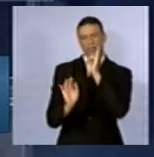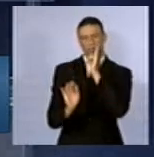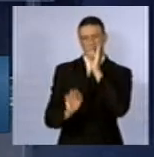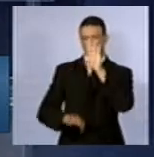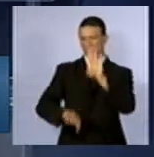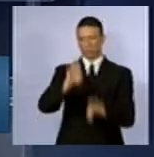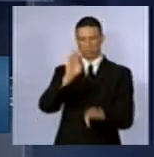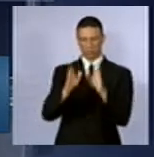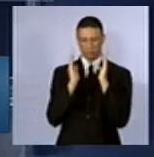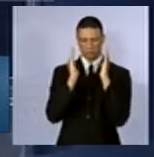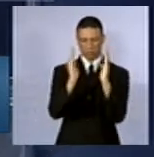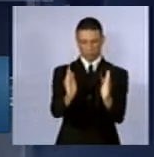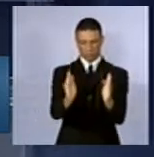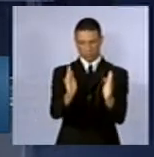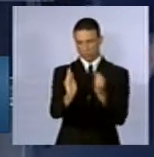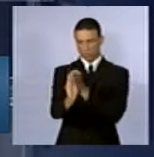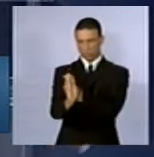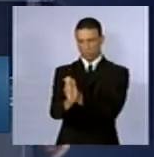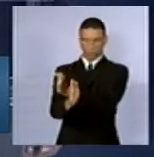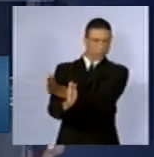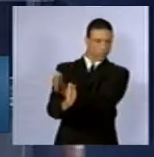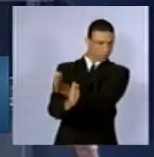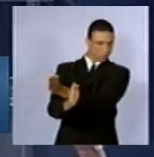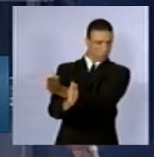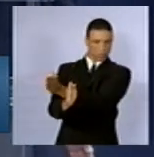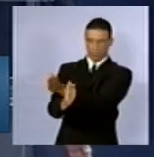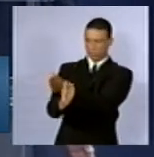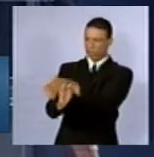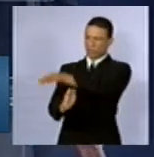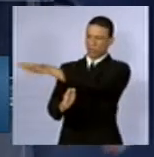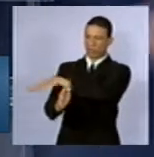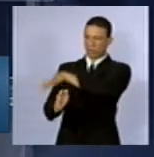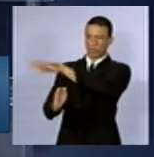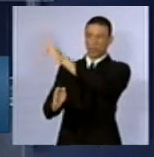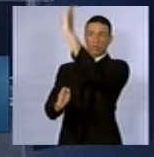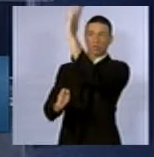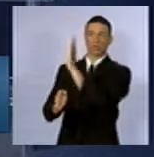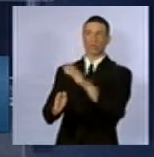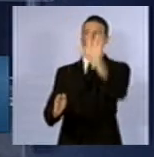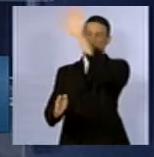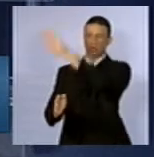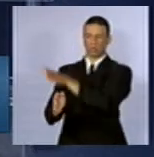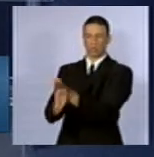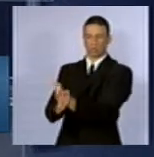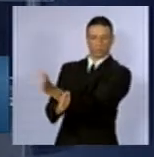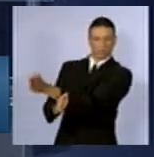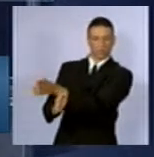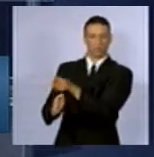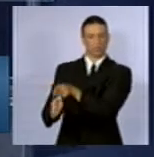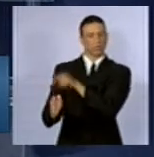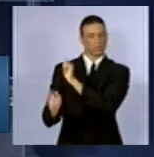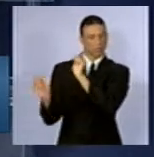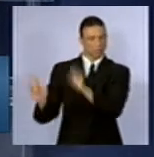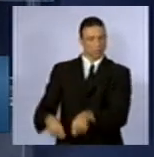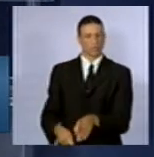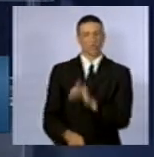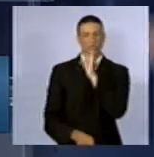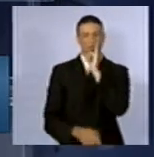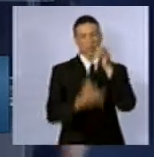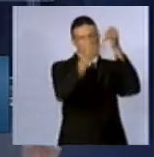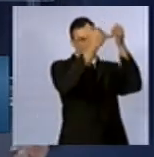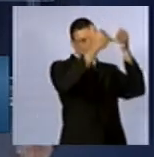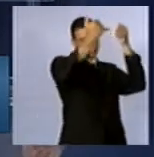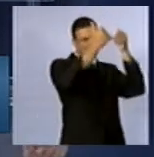na borda da faixa ela deve ser estendida a todo lugar do Brasil Então a nossa avaliação das linhas de transmissão ela